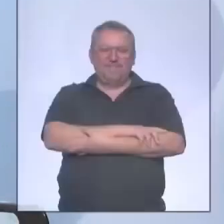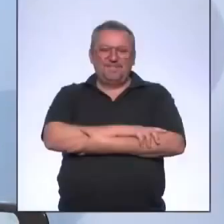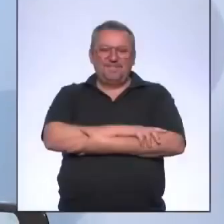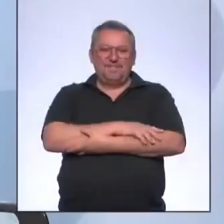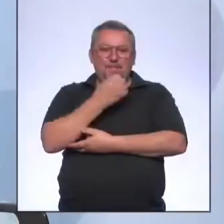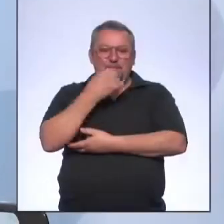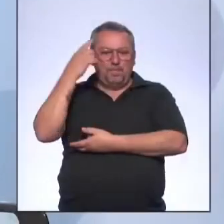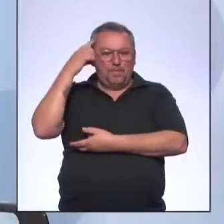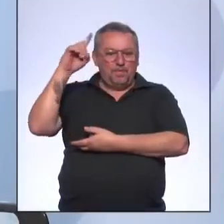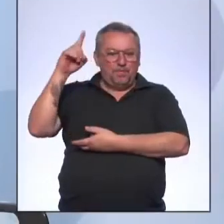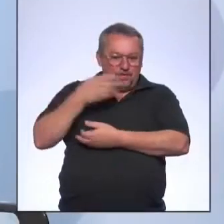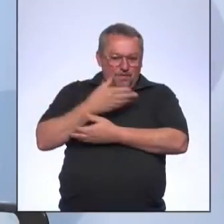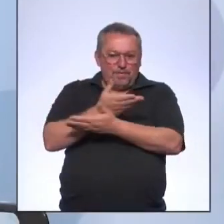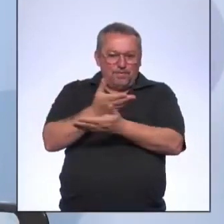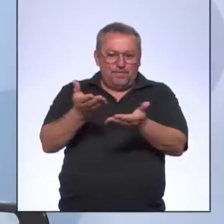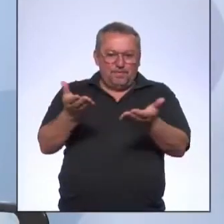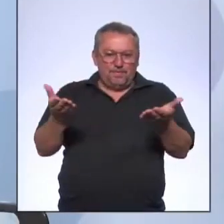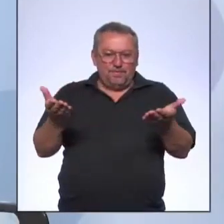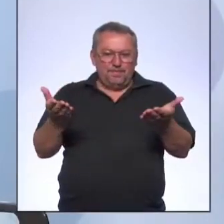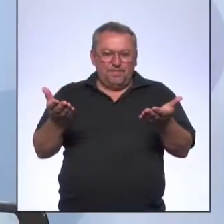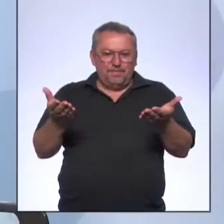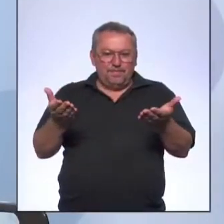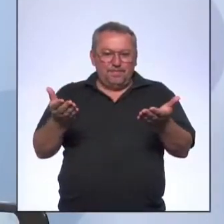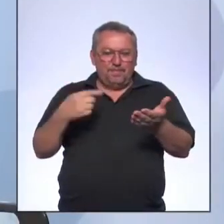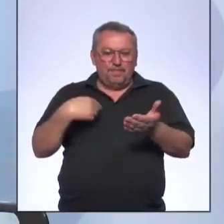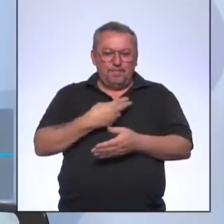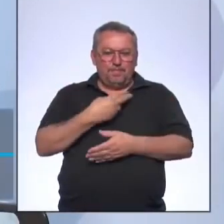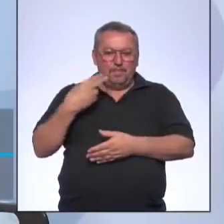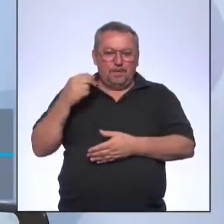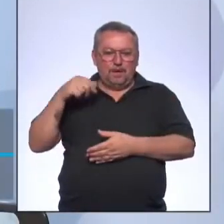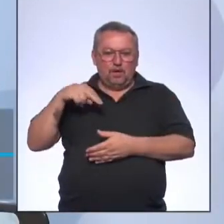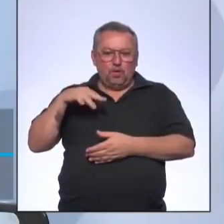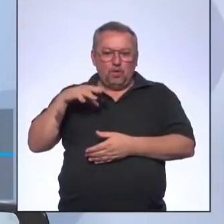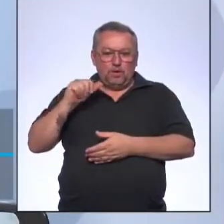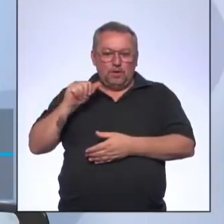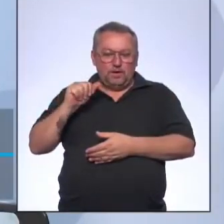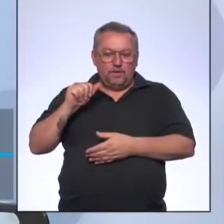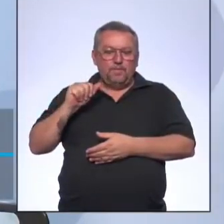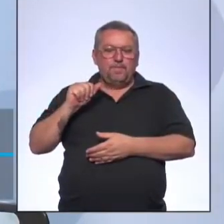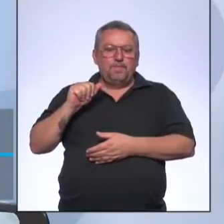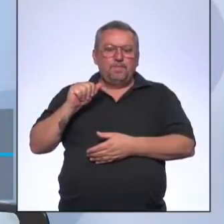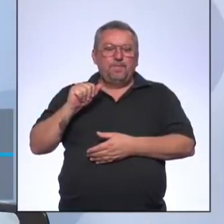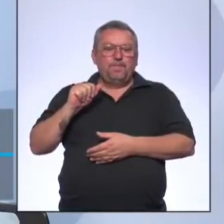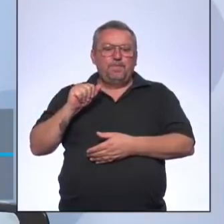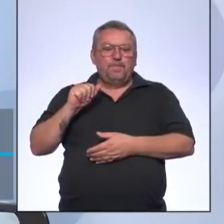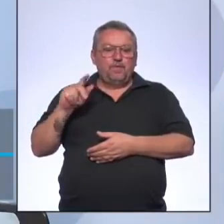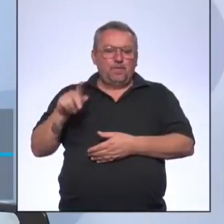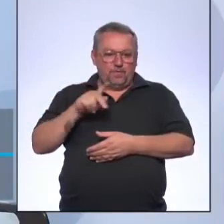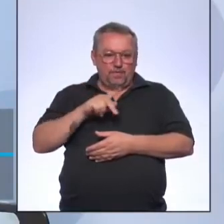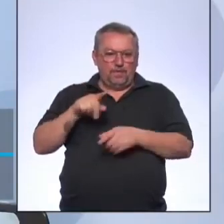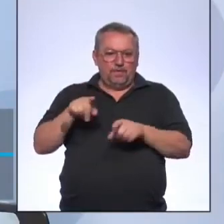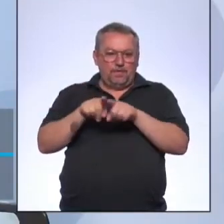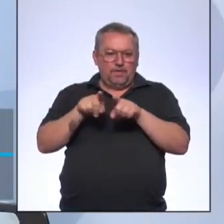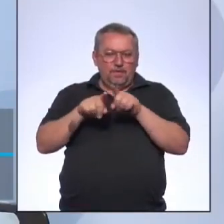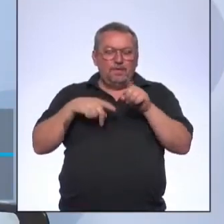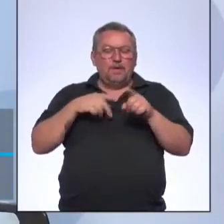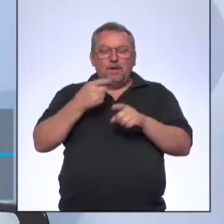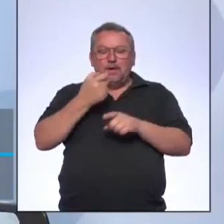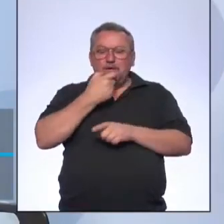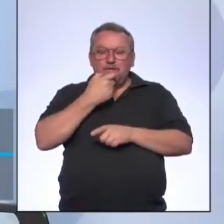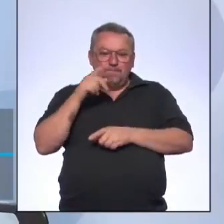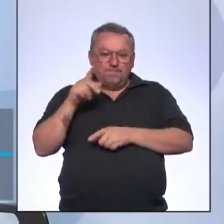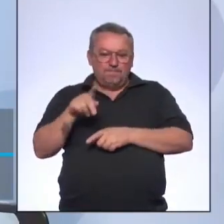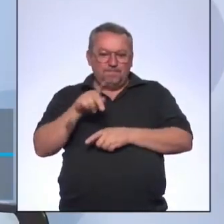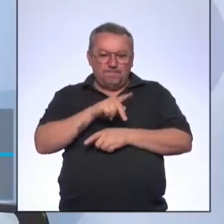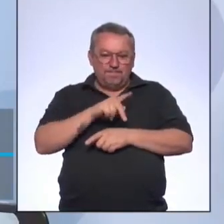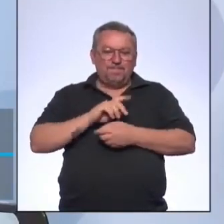Good morning, everybody. Bom dia, pessoal. My name is Antônia Vieira. Meu nome é Antônia Vieira. Today I will be your English teacher.